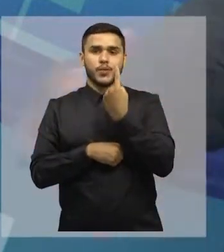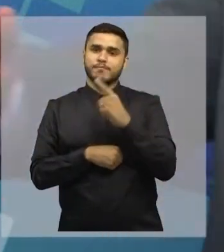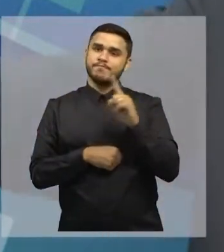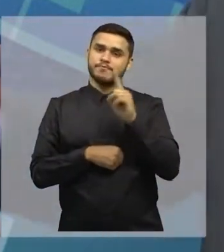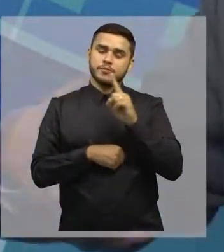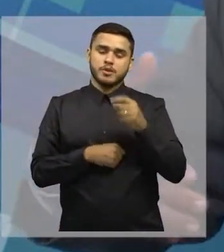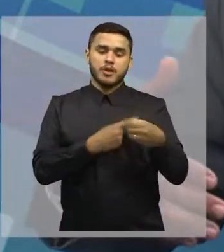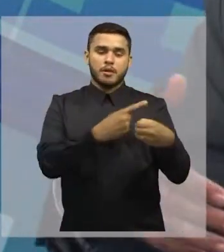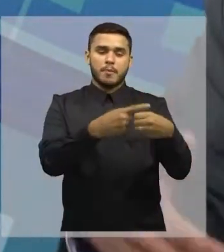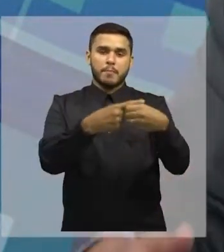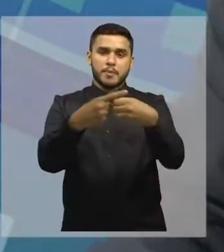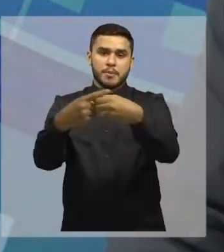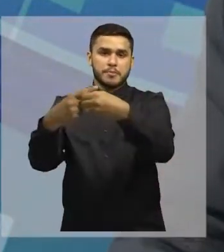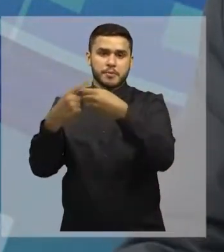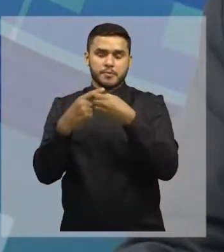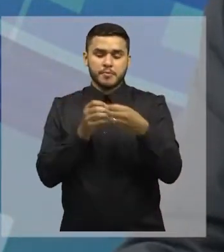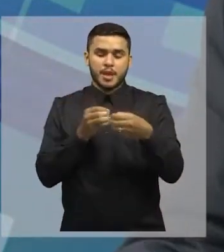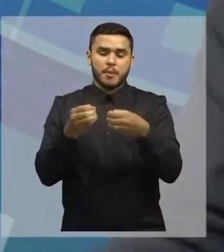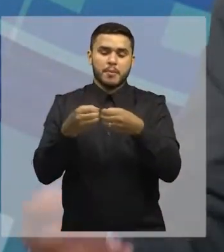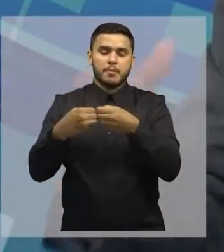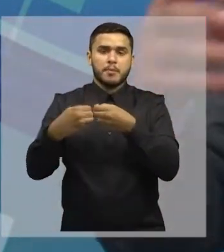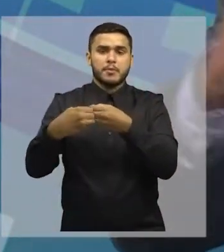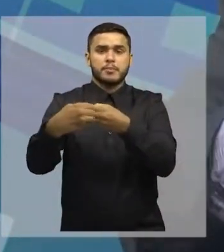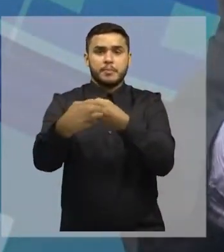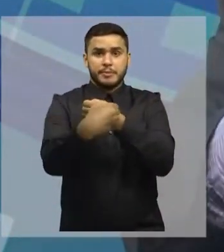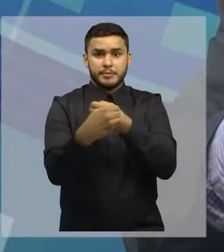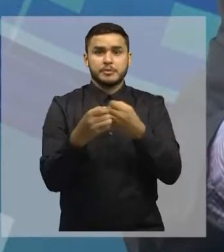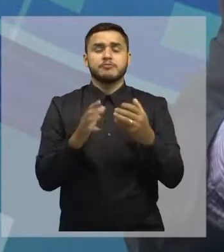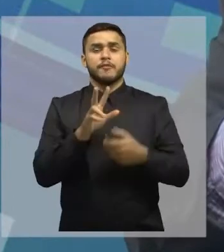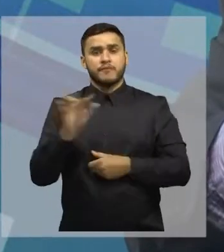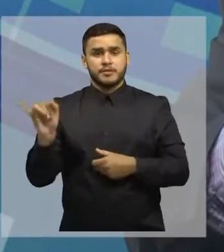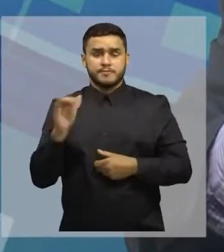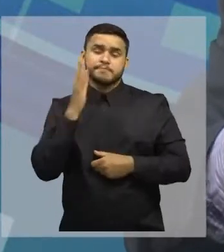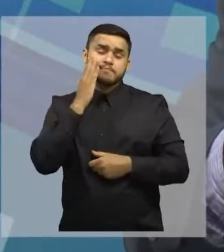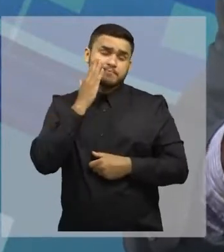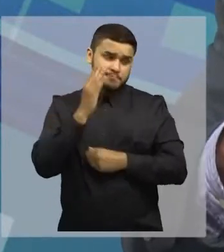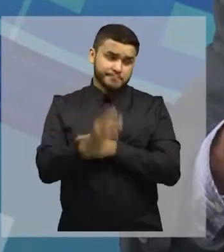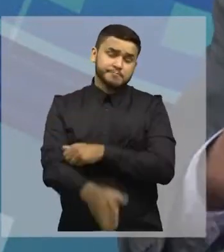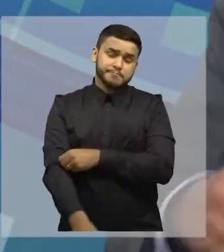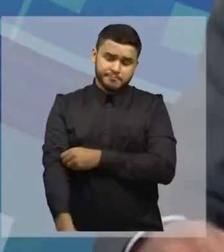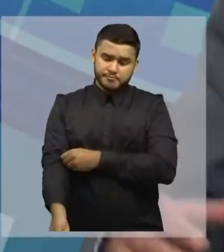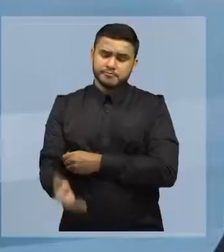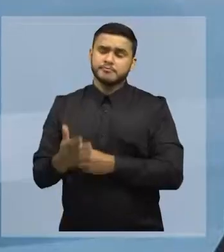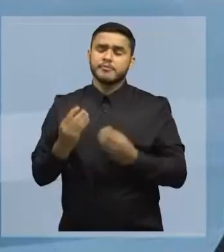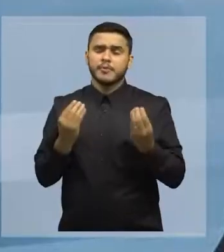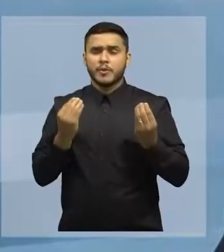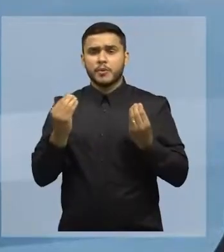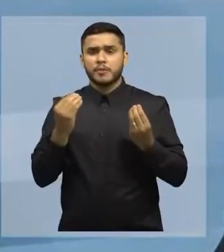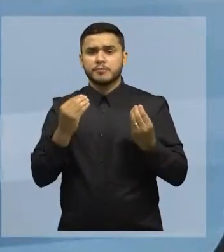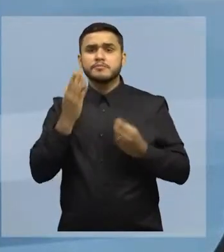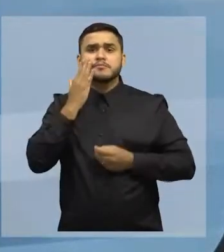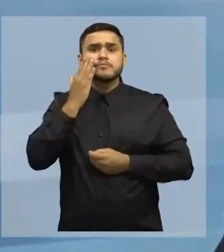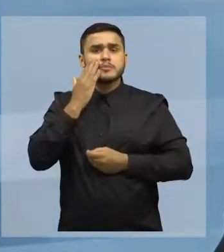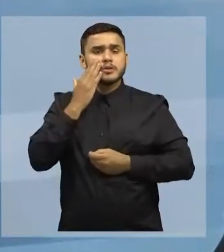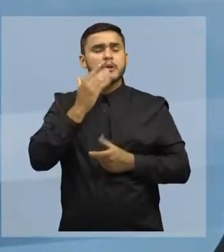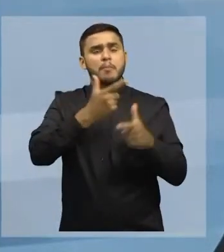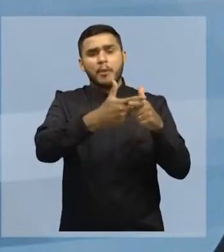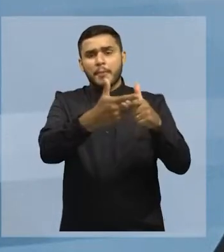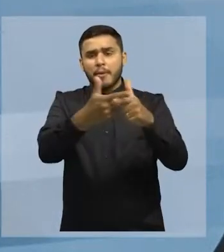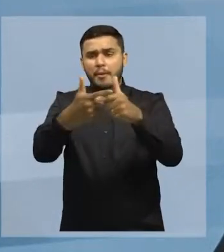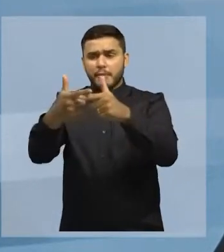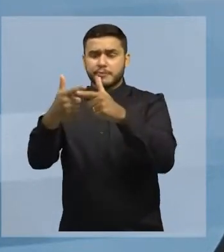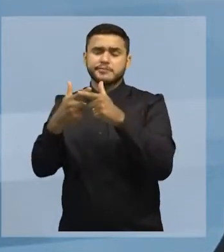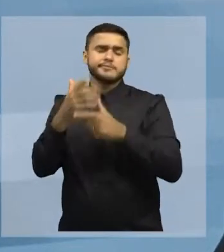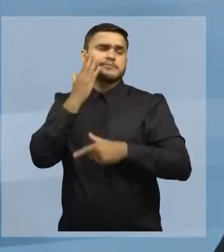ela vai se dar nesse todo, até porque os problemas são muito homogêneos, né, então acho que a gente vai ter aí uma articulação